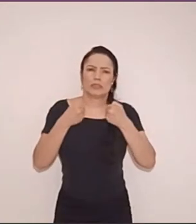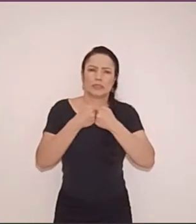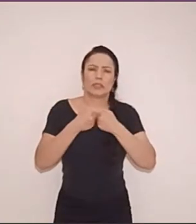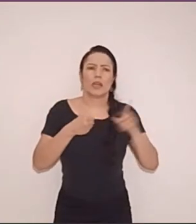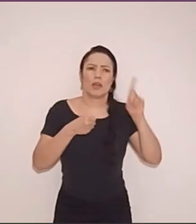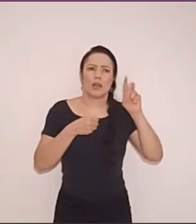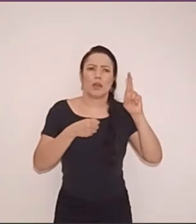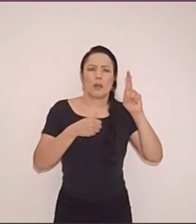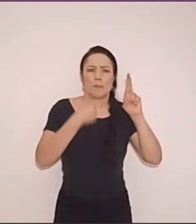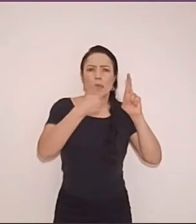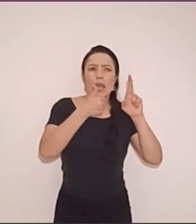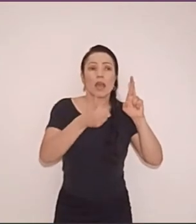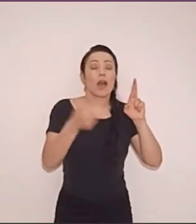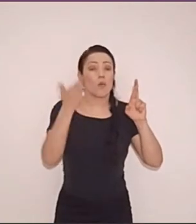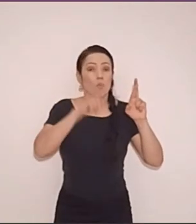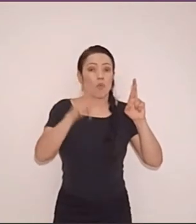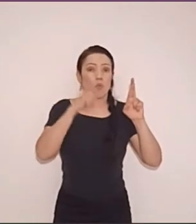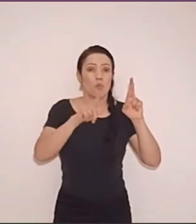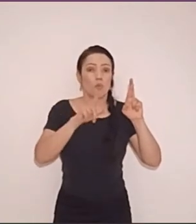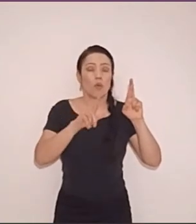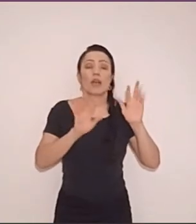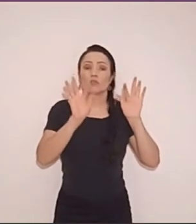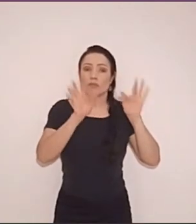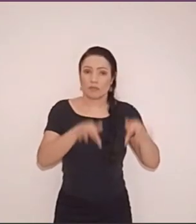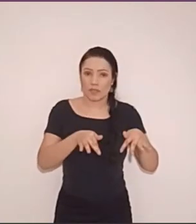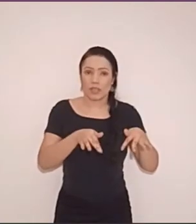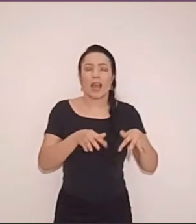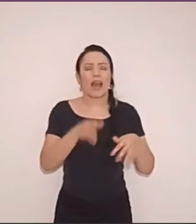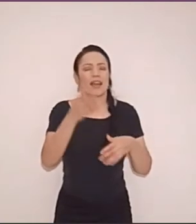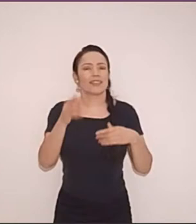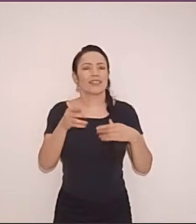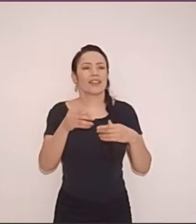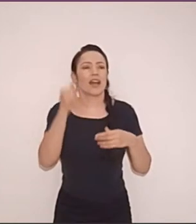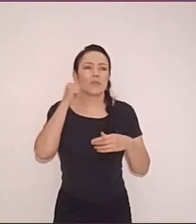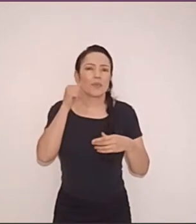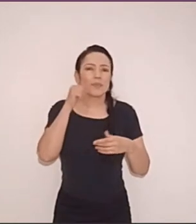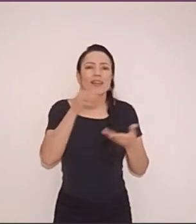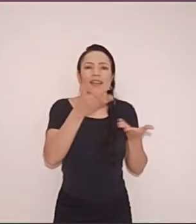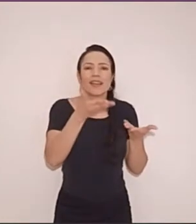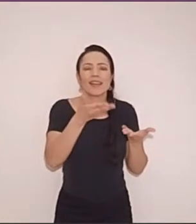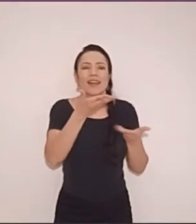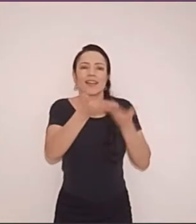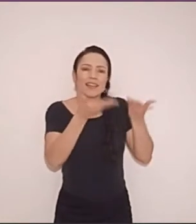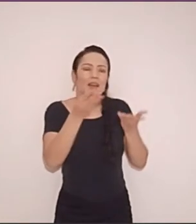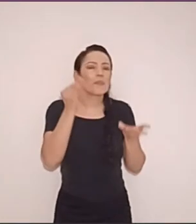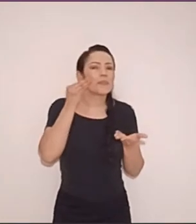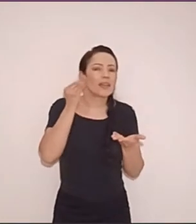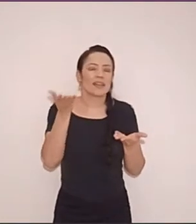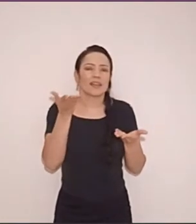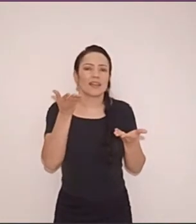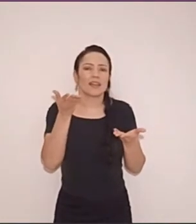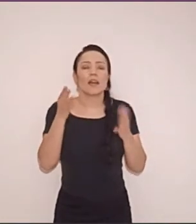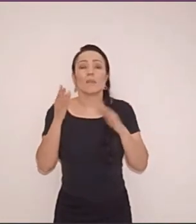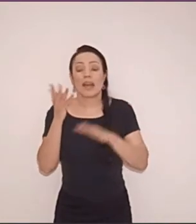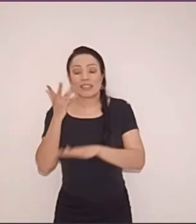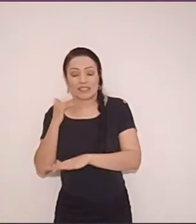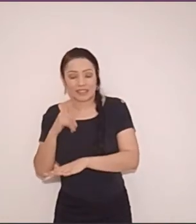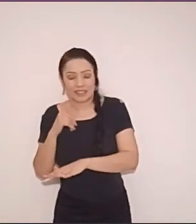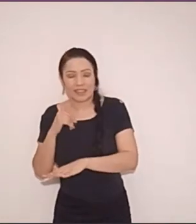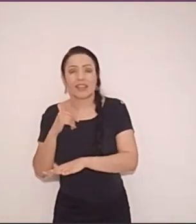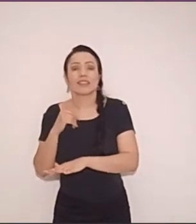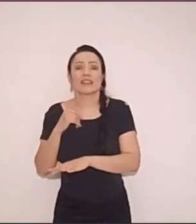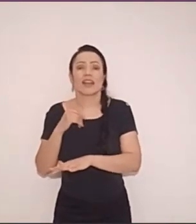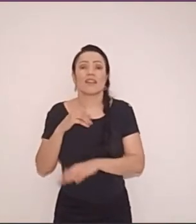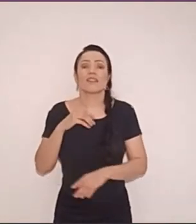conquista no final esse herói vai lá e beija a mocinha então território e as Crianças fizeram